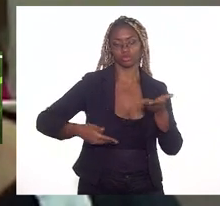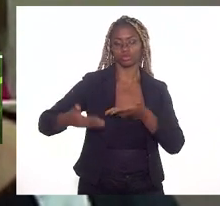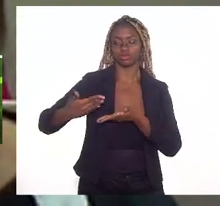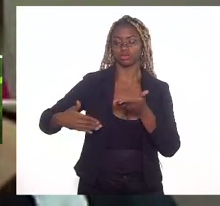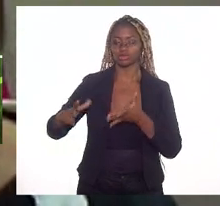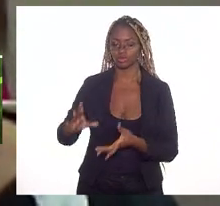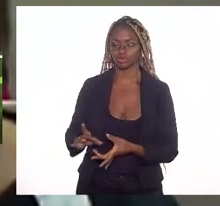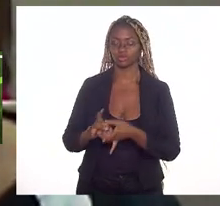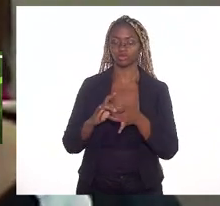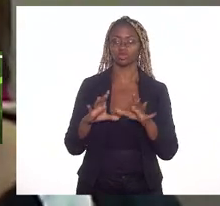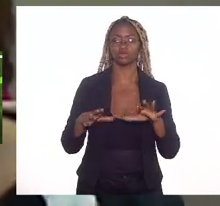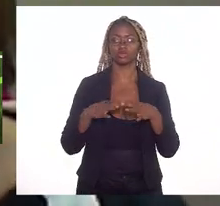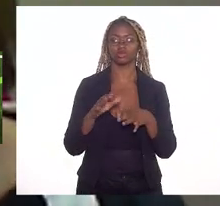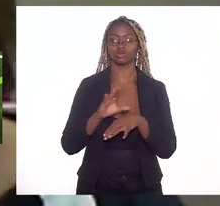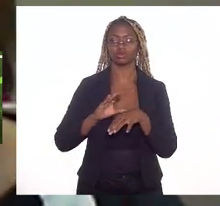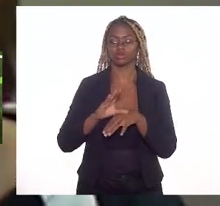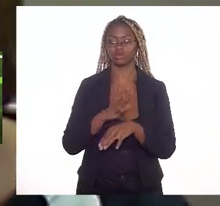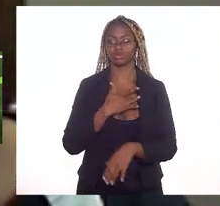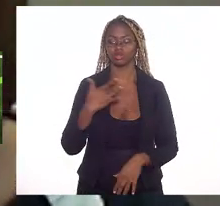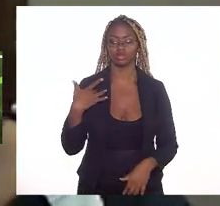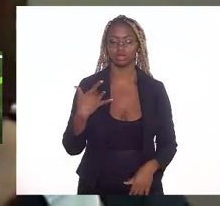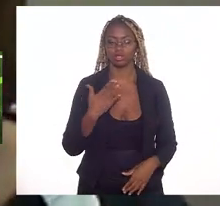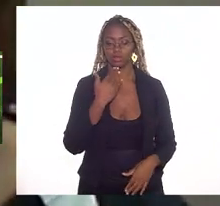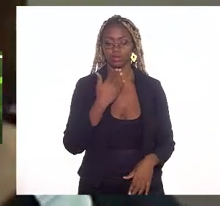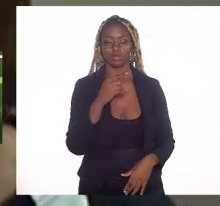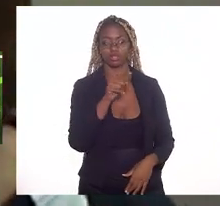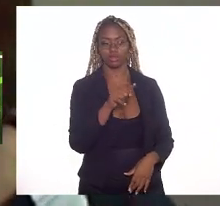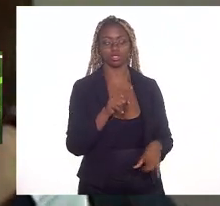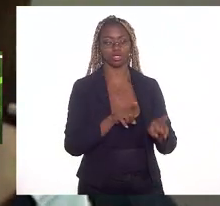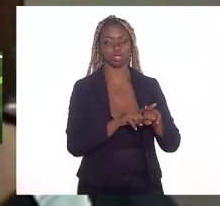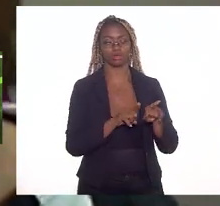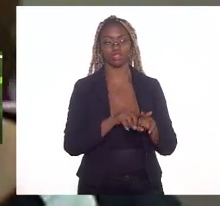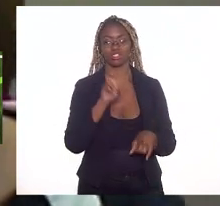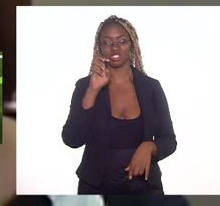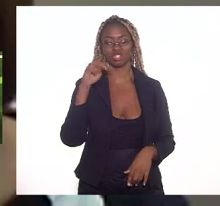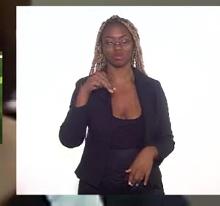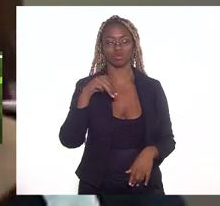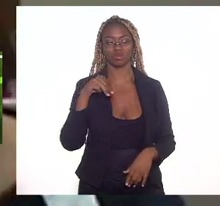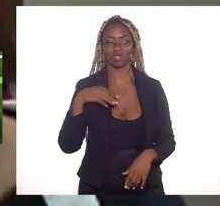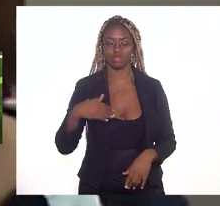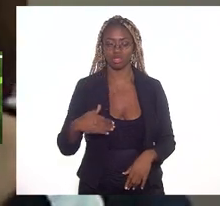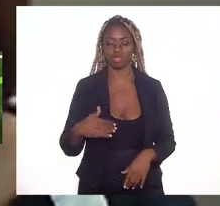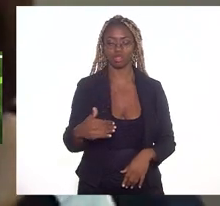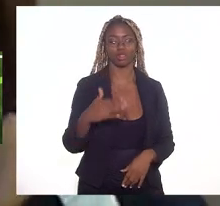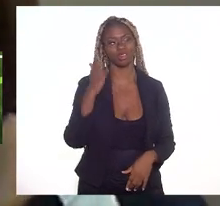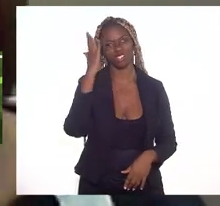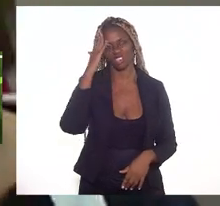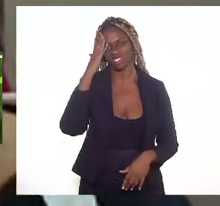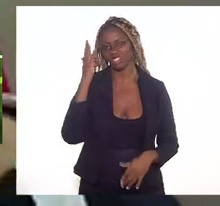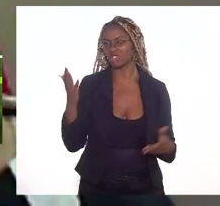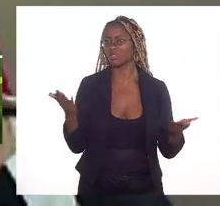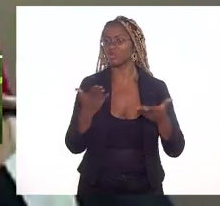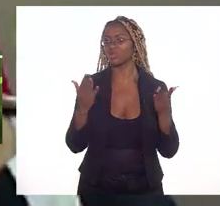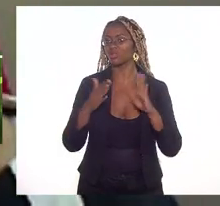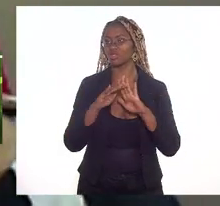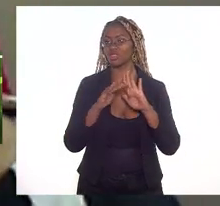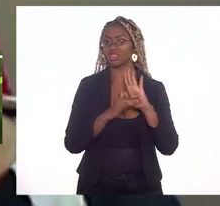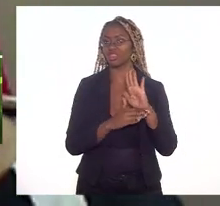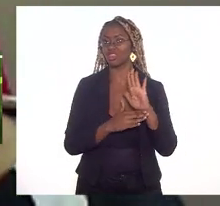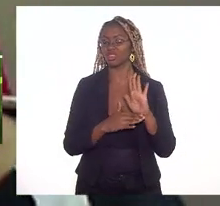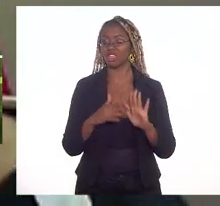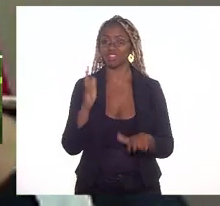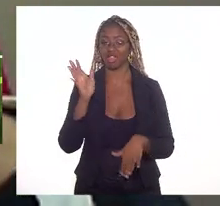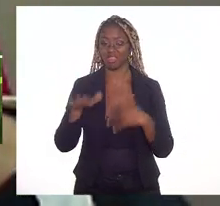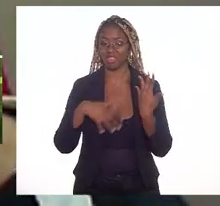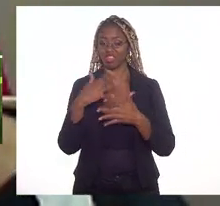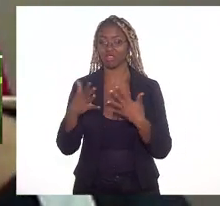com a Comissão de Saúde. E pedir a Vossa Excelência para ficar 5 minutos a mais, eu sei que a sua agenda hoje está bem tumultuada,